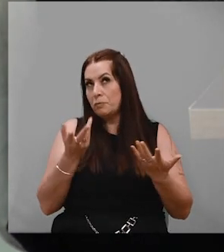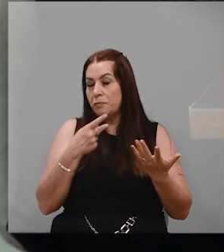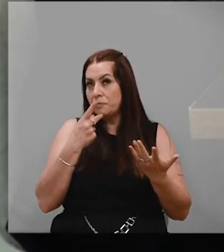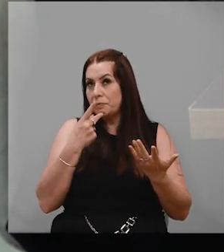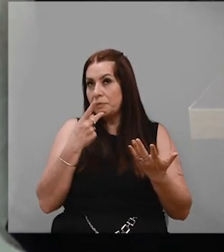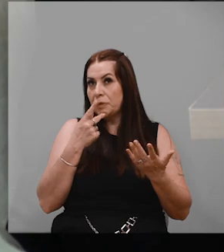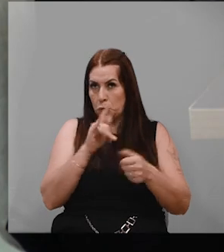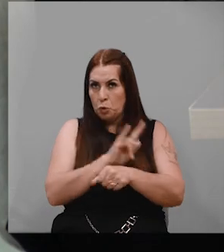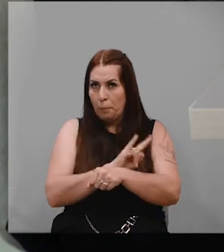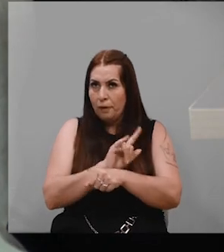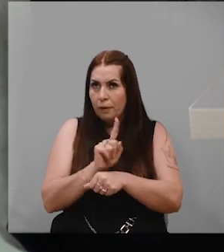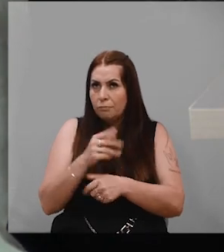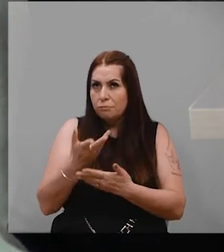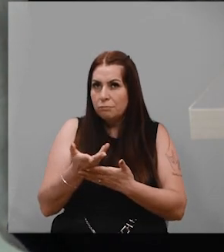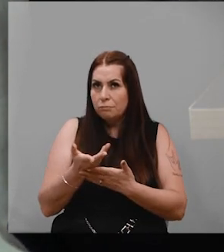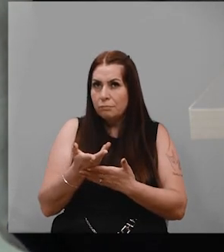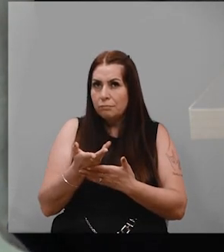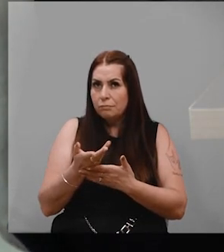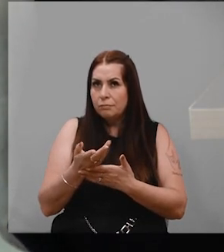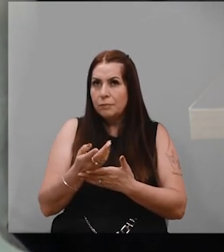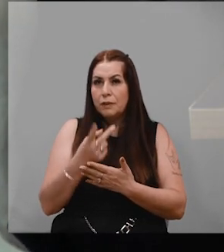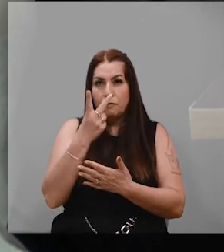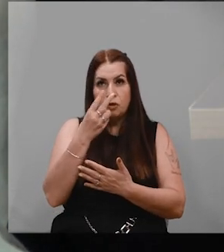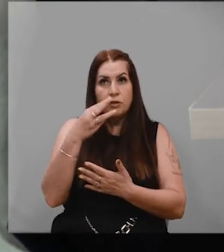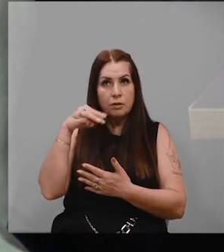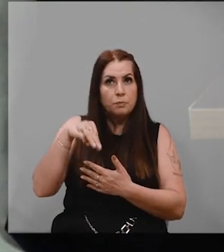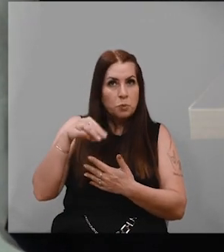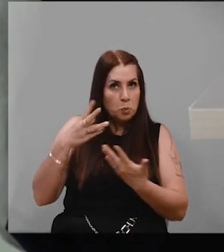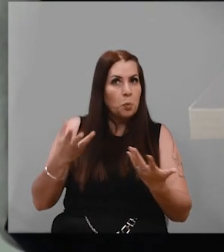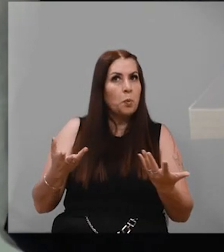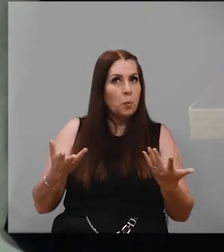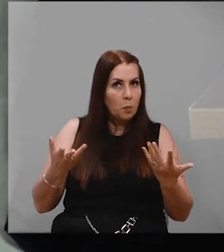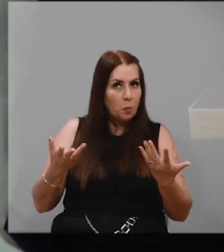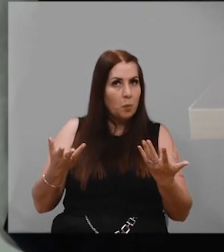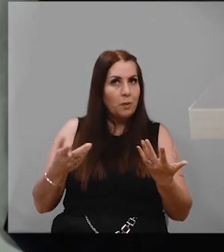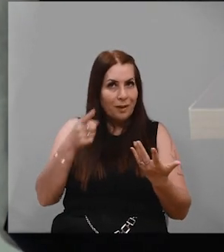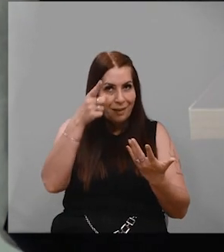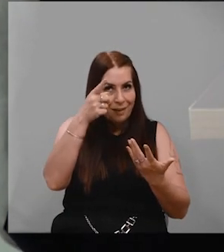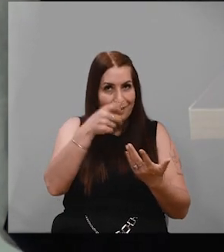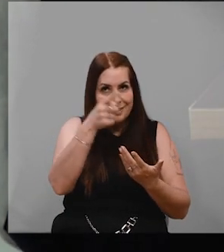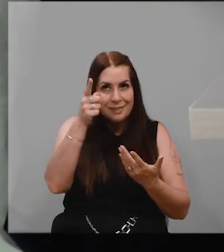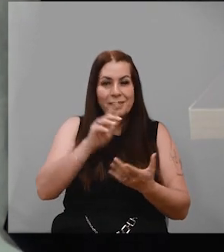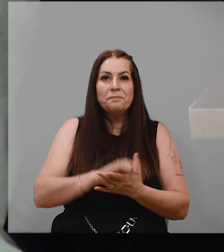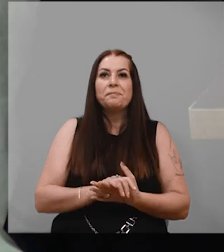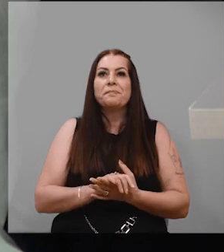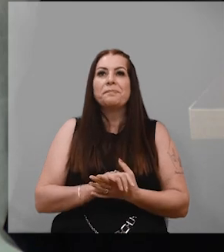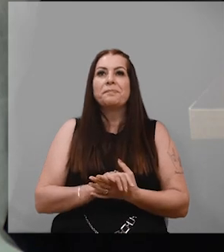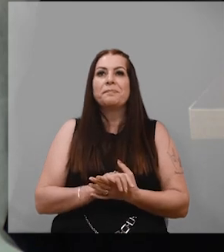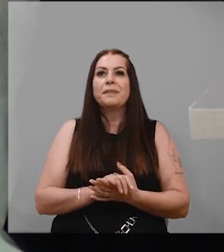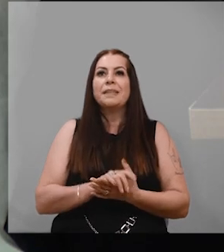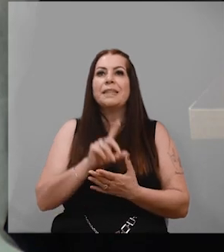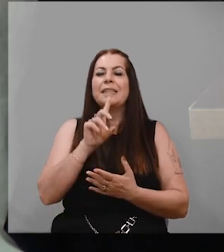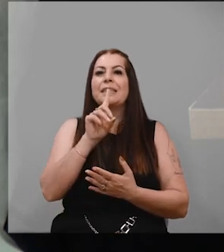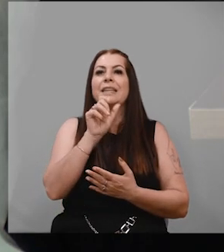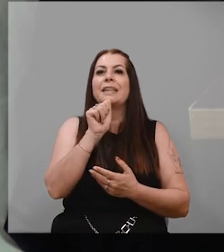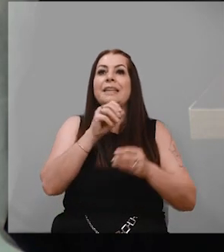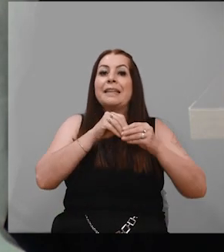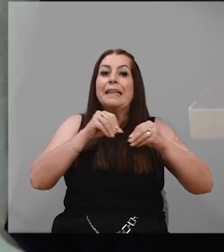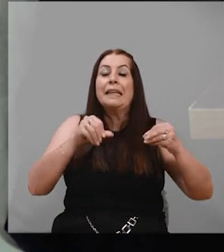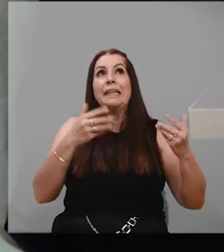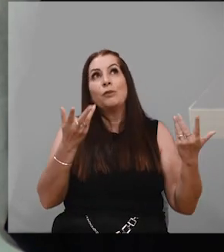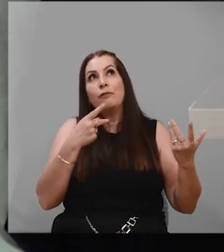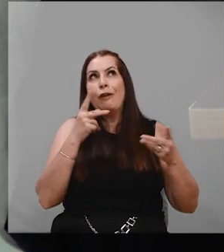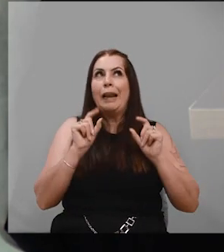de documentário, né? 23 minutos. 23 minutos, como é Olha que foi? Aí, tá passando aí, ó. Então, o da Terra, o que falar do da